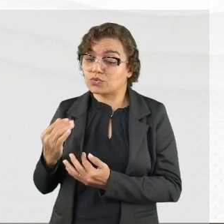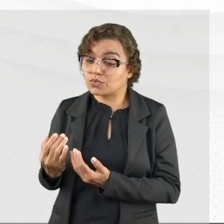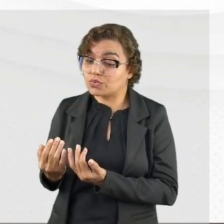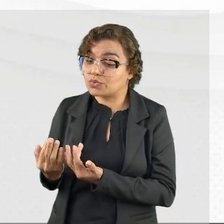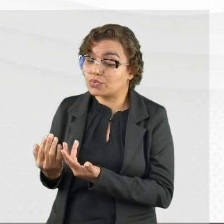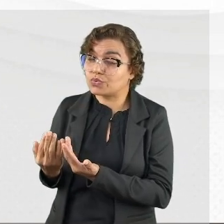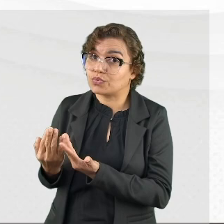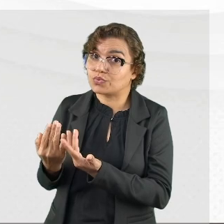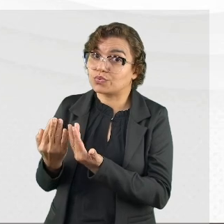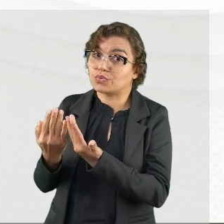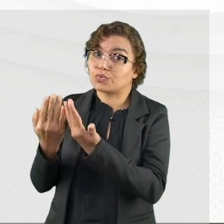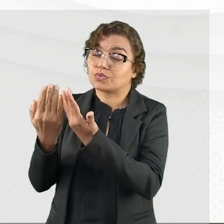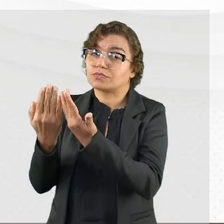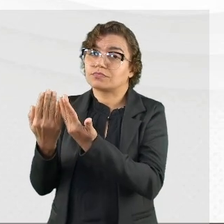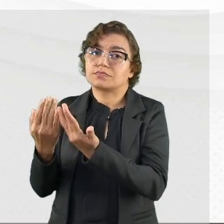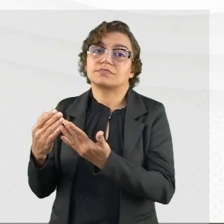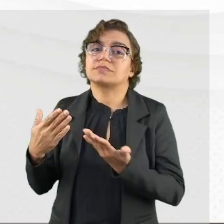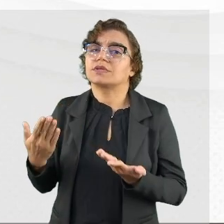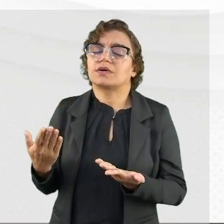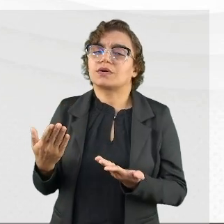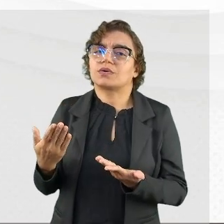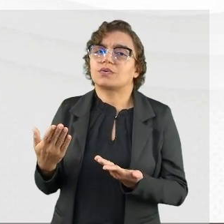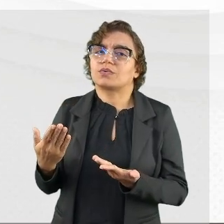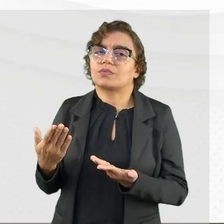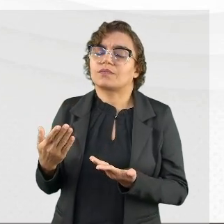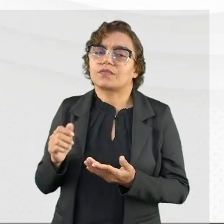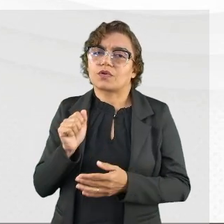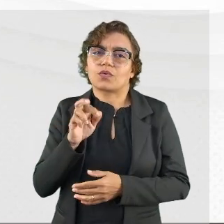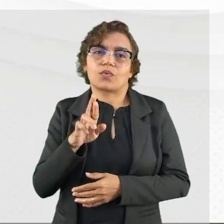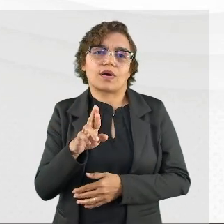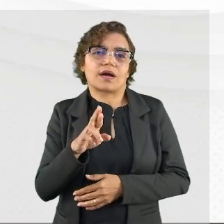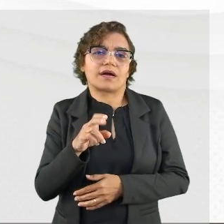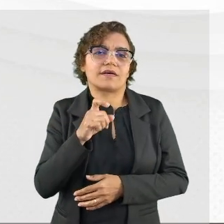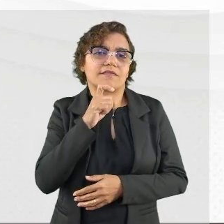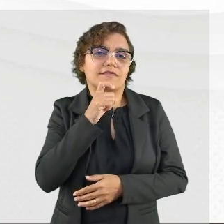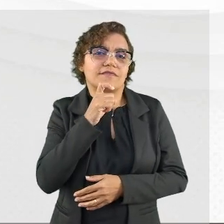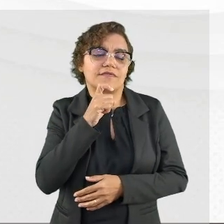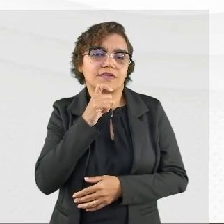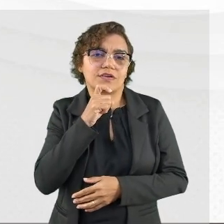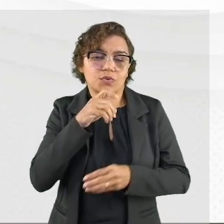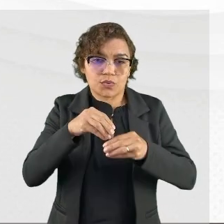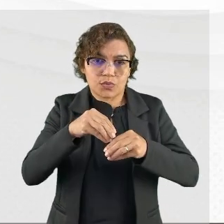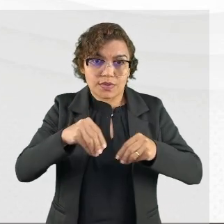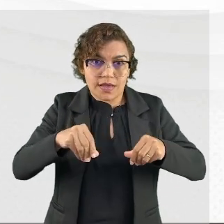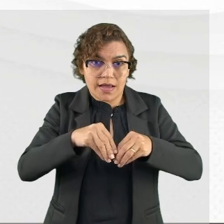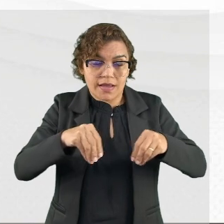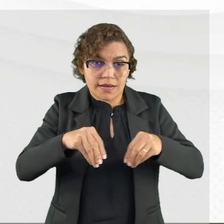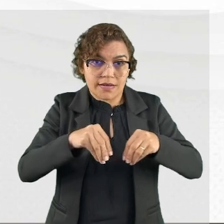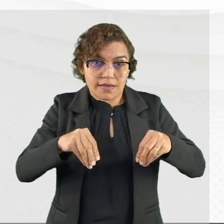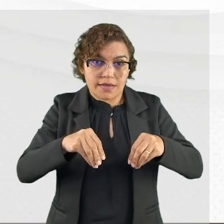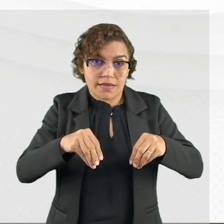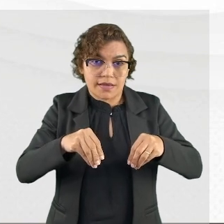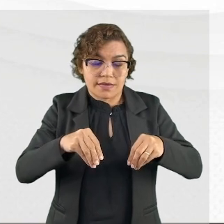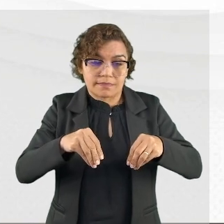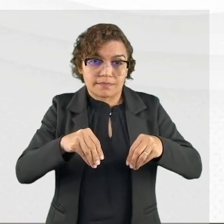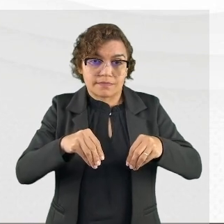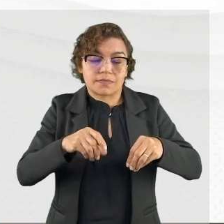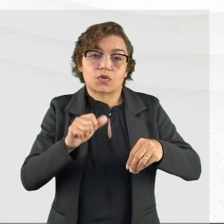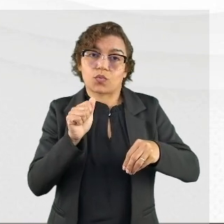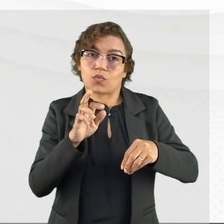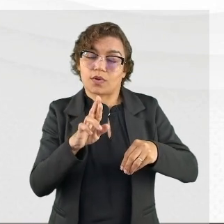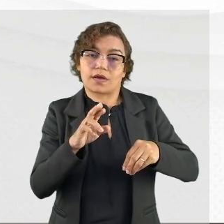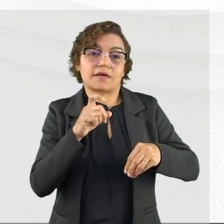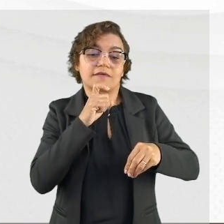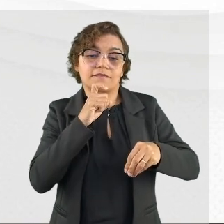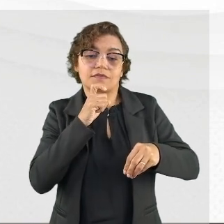sobe. E aí, onde que o ar está frio? Lá na areia. O ar frio vai ocupar aquele lugar ali,